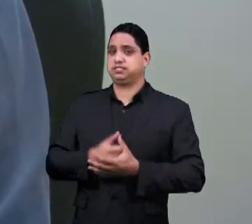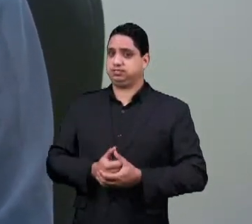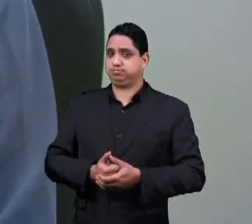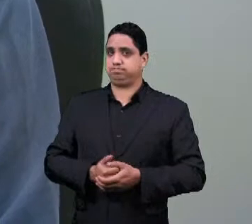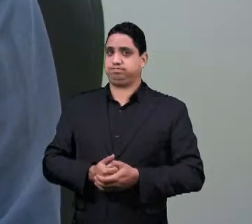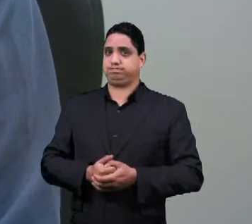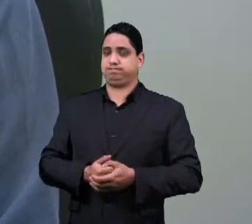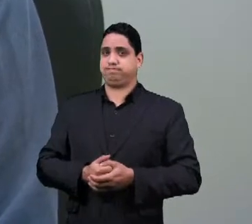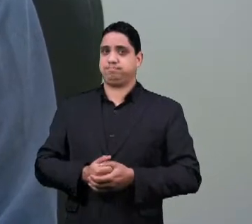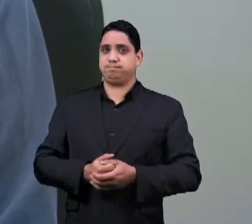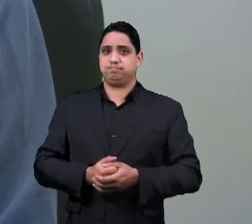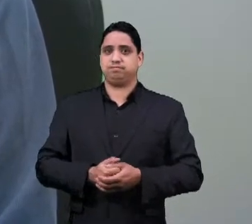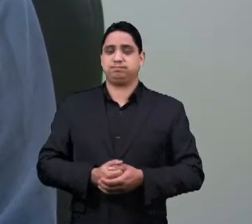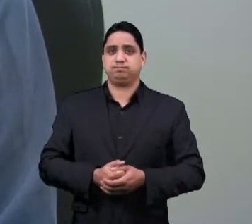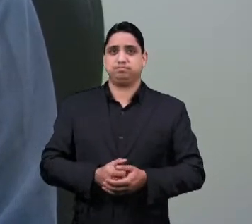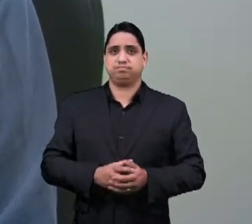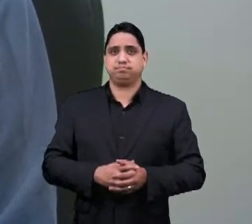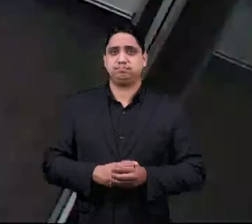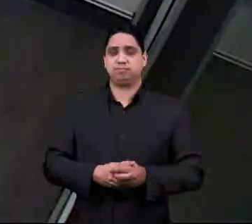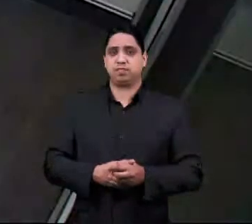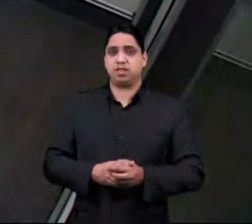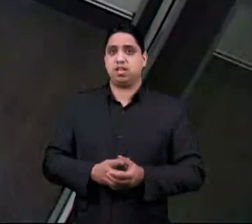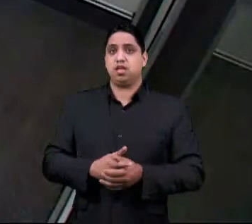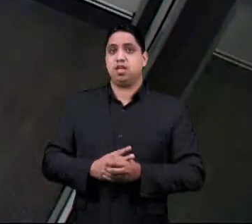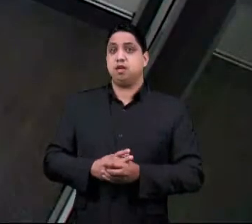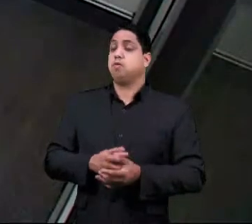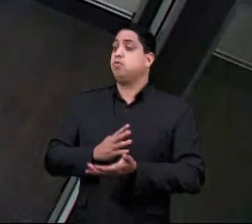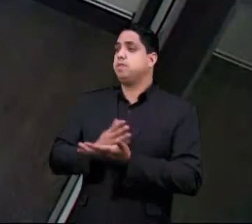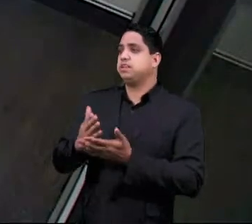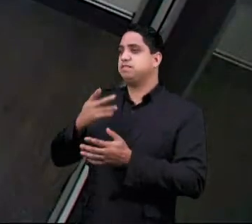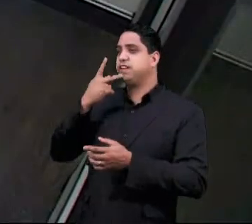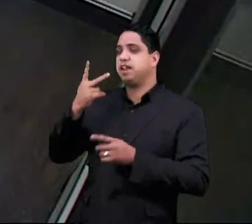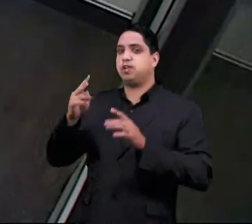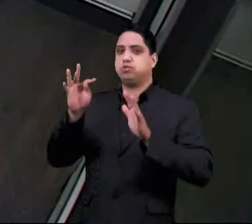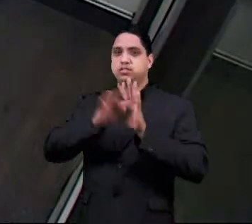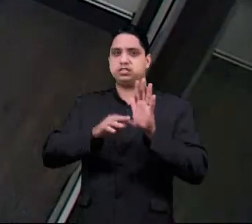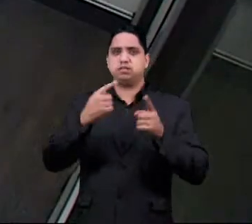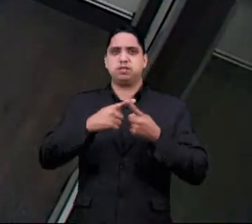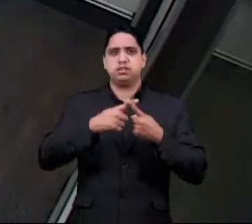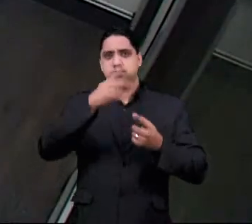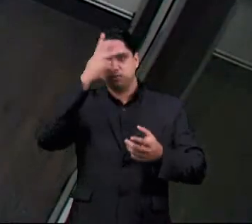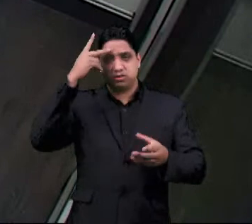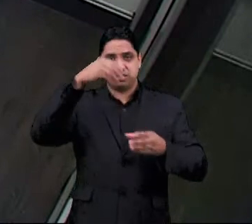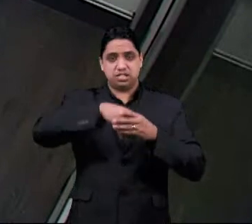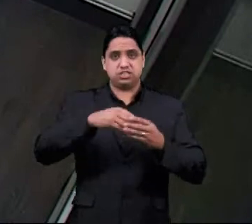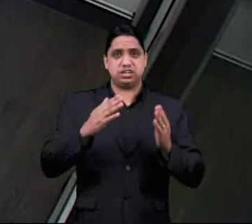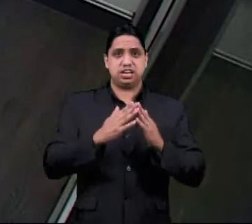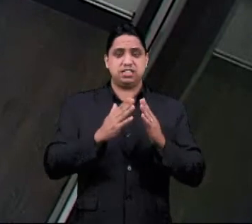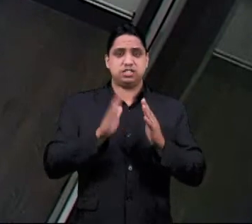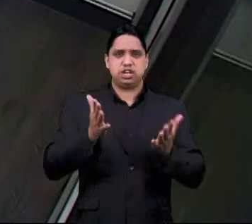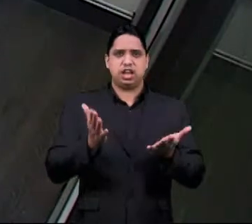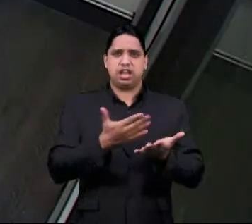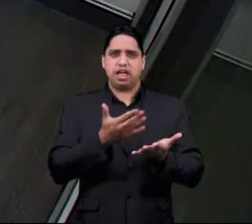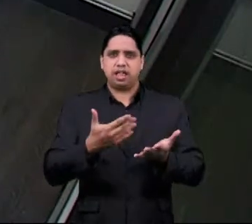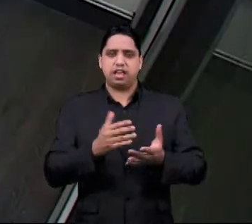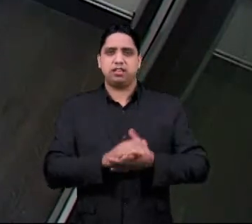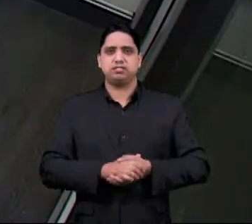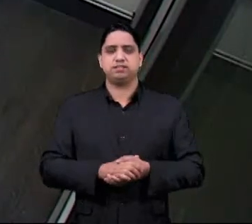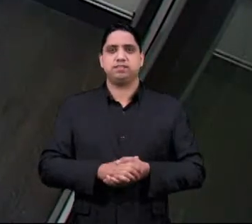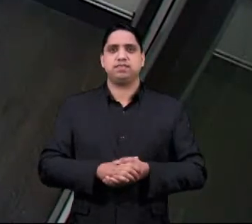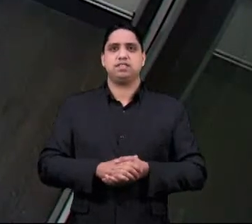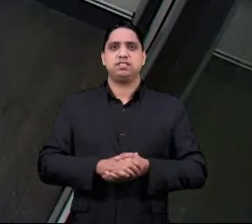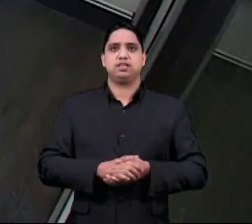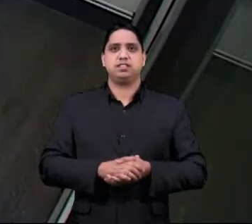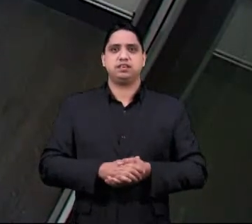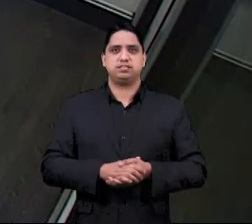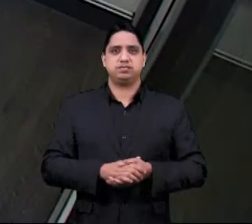pastor. Você podia começar falando o texto que você vai ler, porque os irmãos já vão abrindo. Está em Tiago, né? Ele está em Tiago, aquele